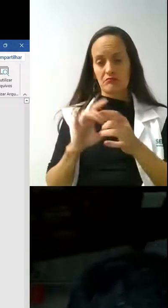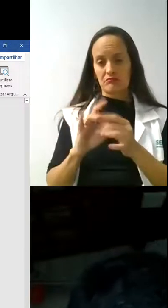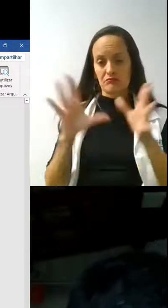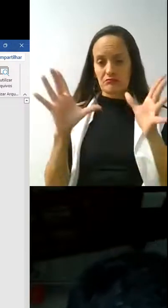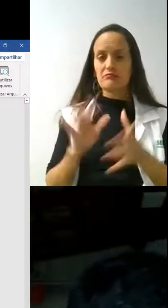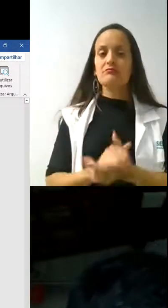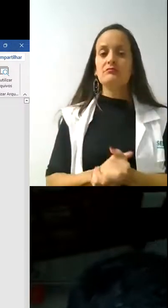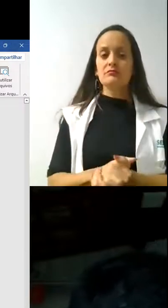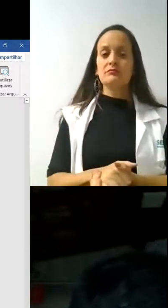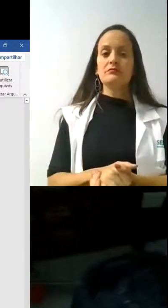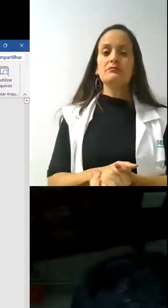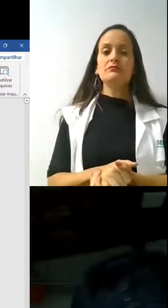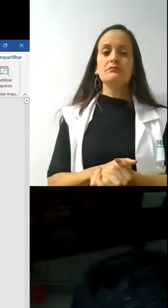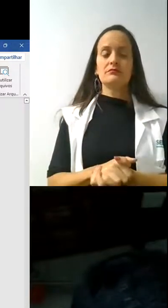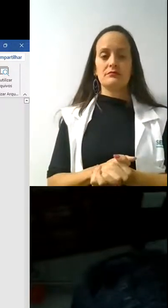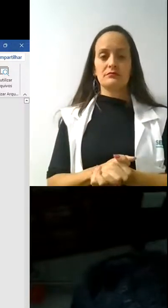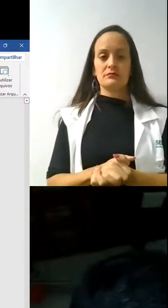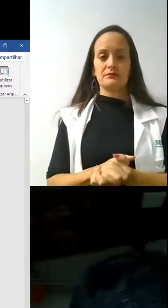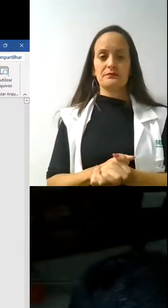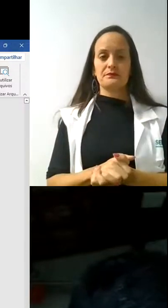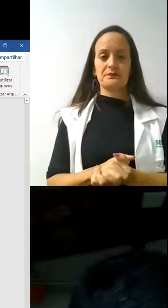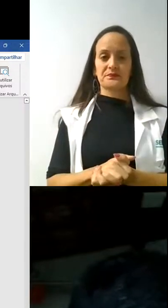essa formatação aqui só para ficar igual.